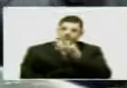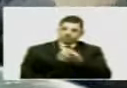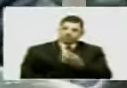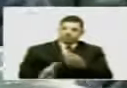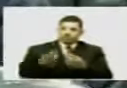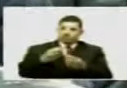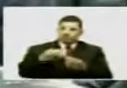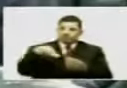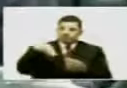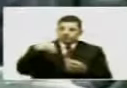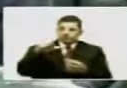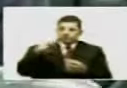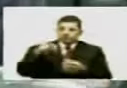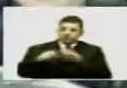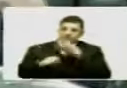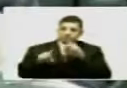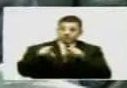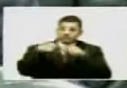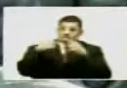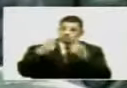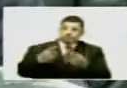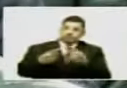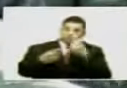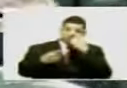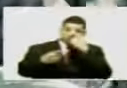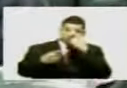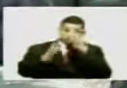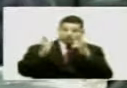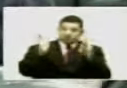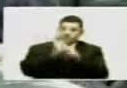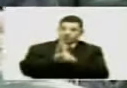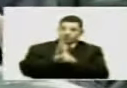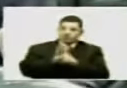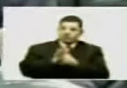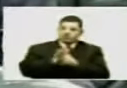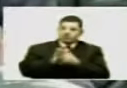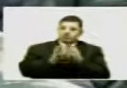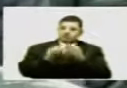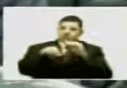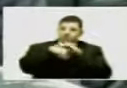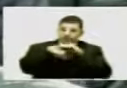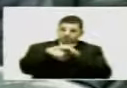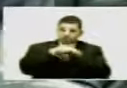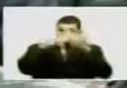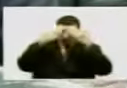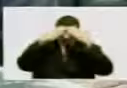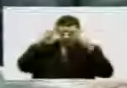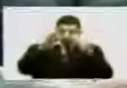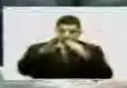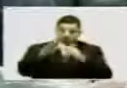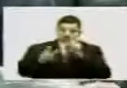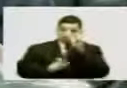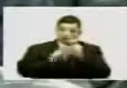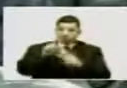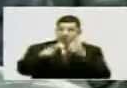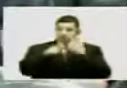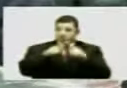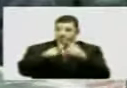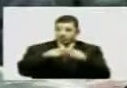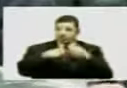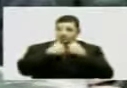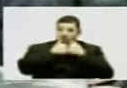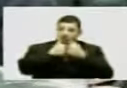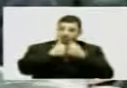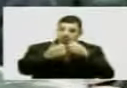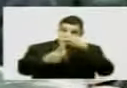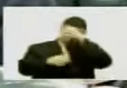si o monotrilho, mas a maior parte com um discurso muito claro que seria a solução do problema de transporte